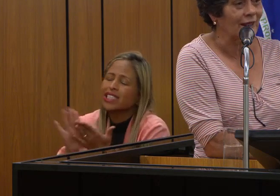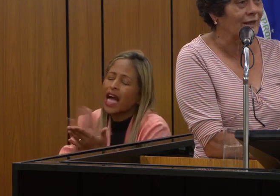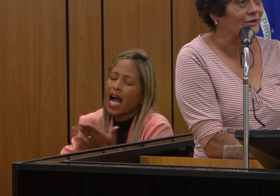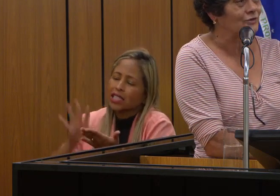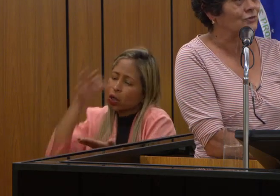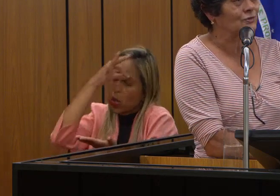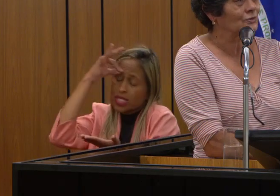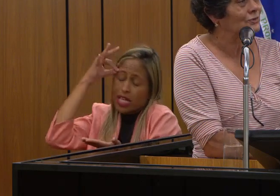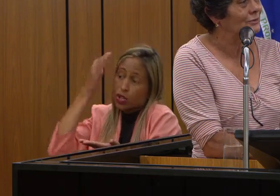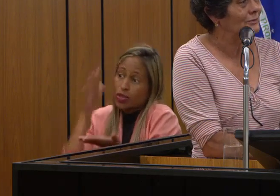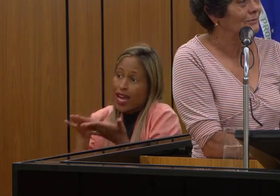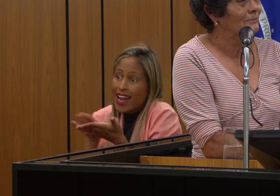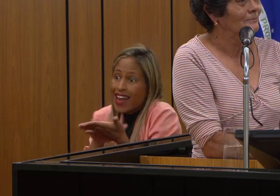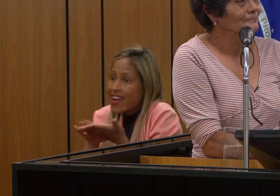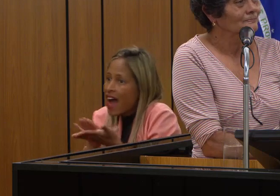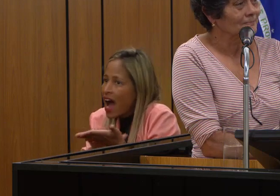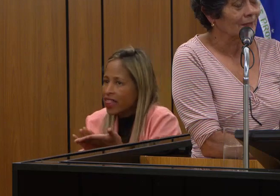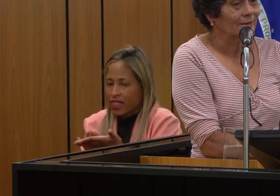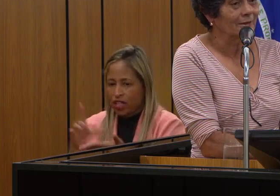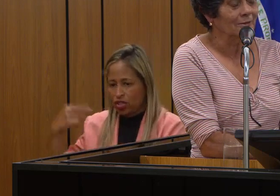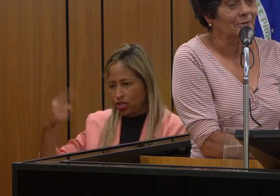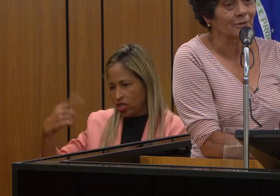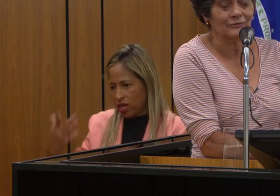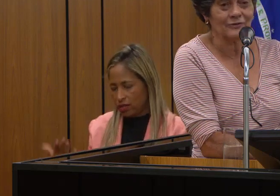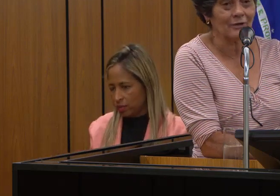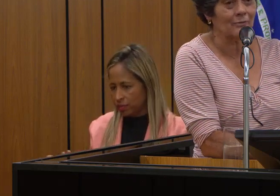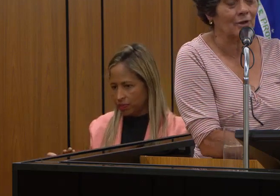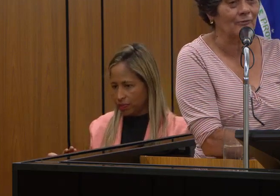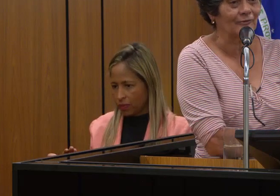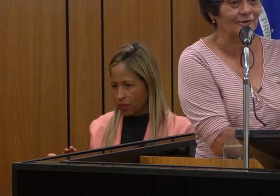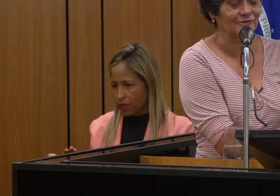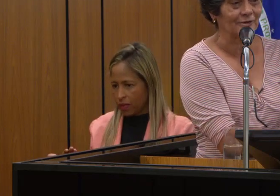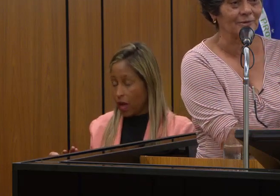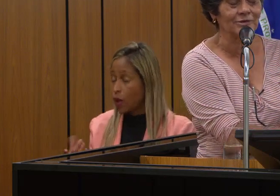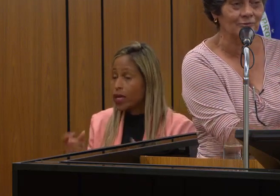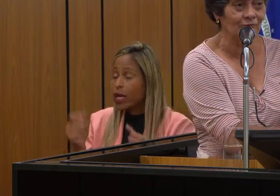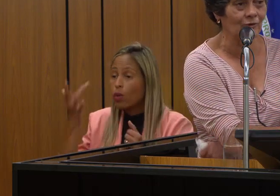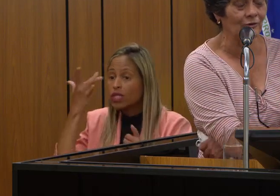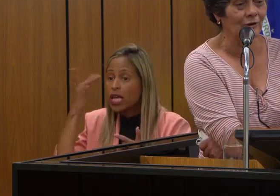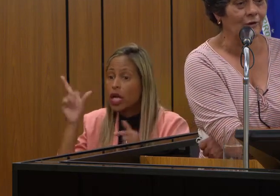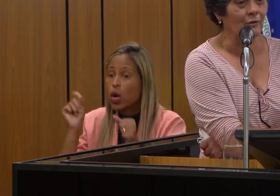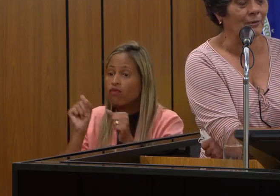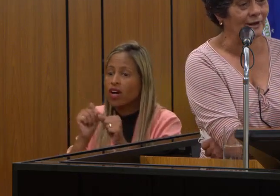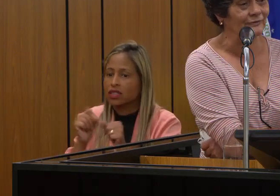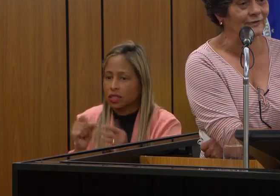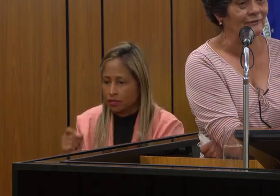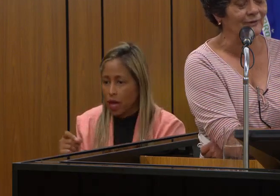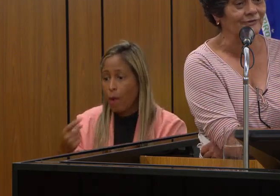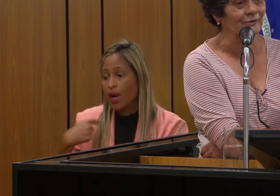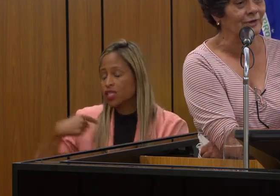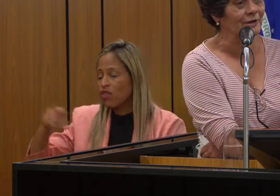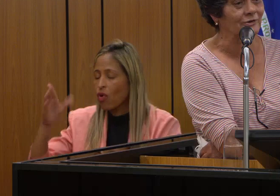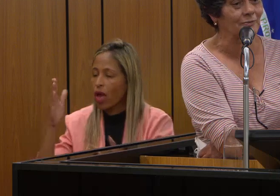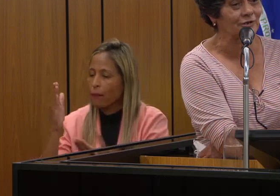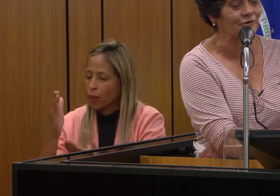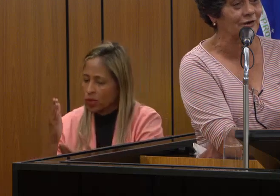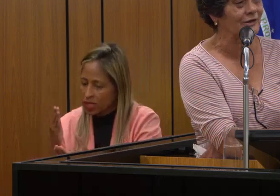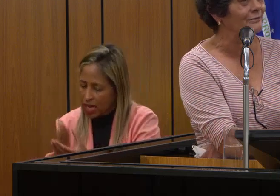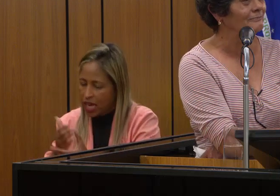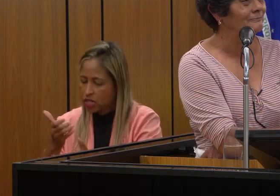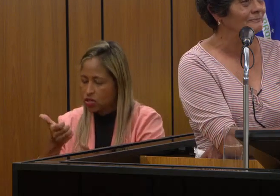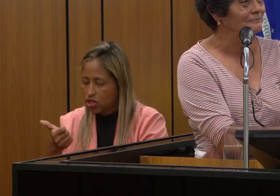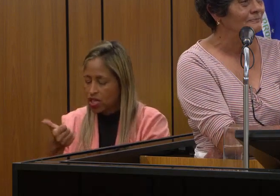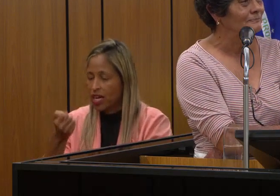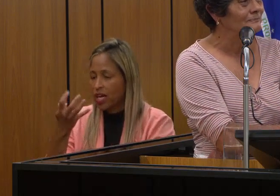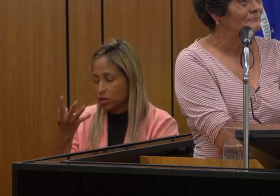Tô lembra de tudo não sei como que eu vou fazer mas eu vou comparecer e fazer o que